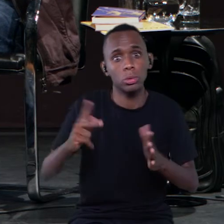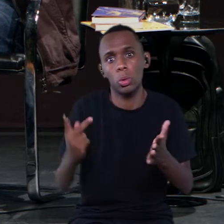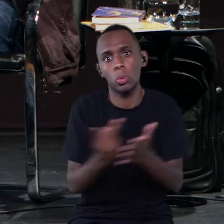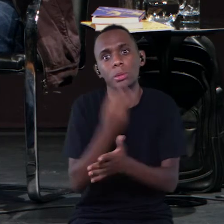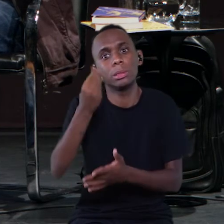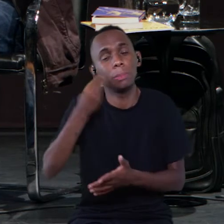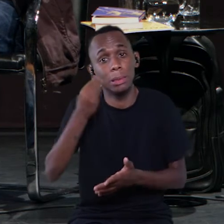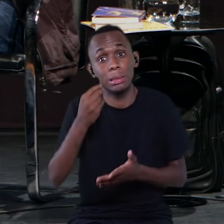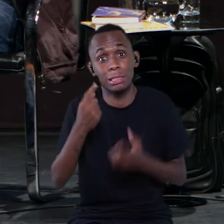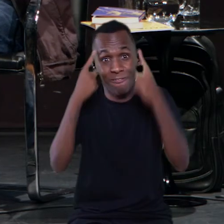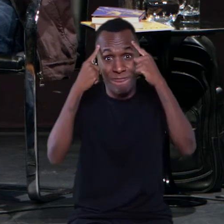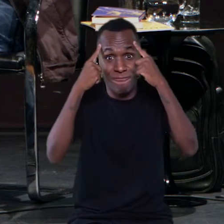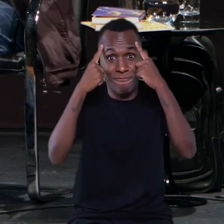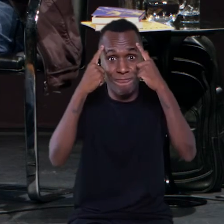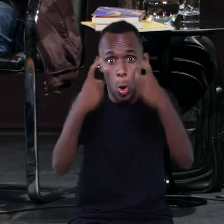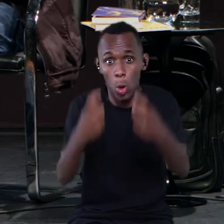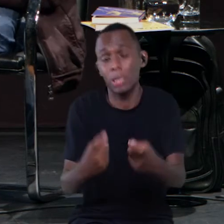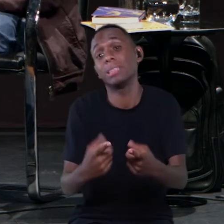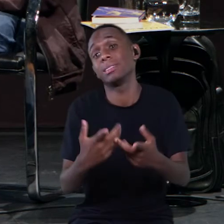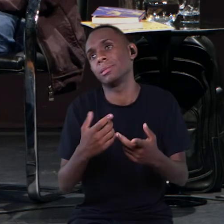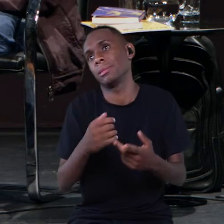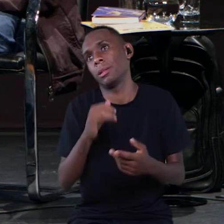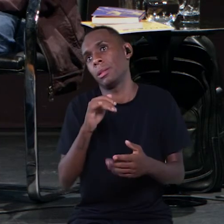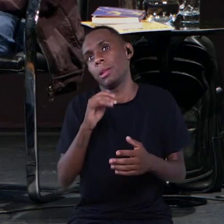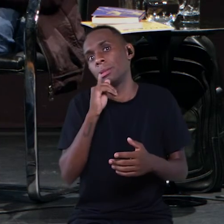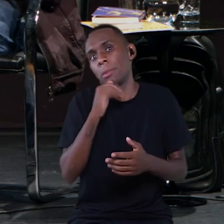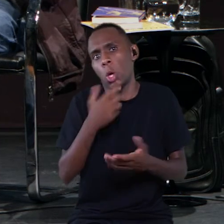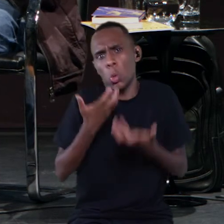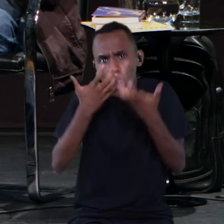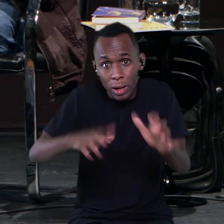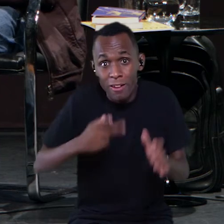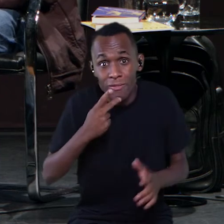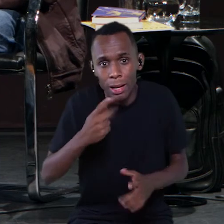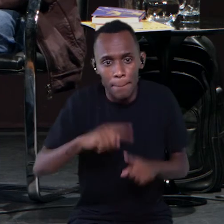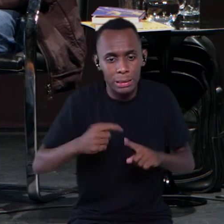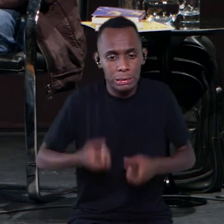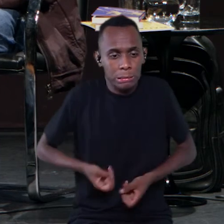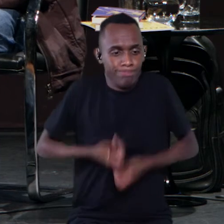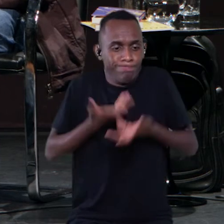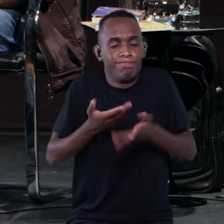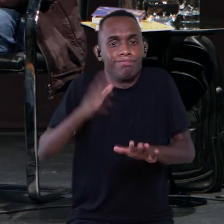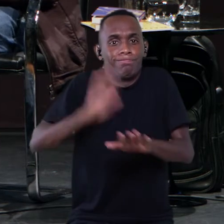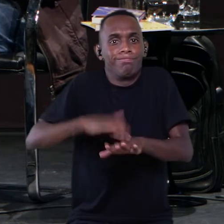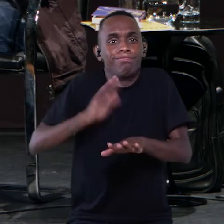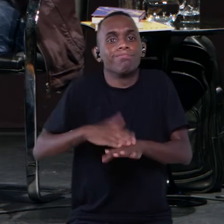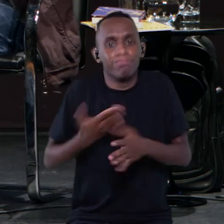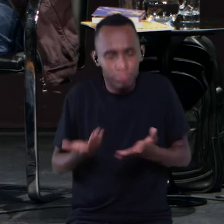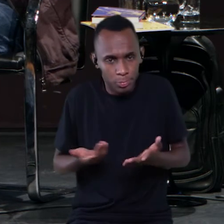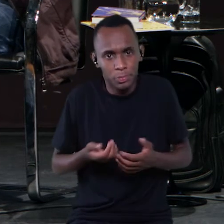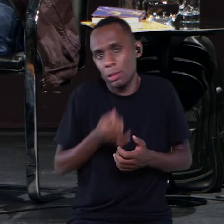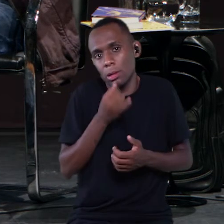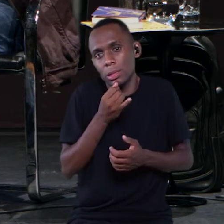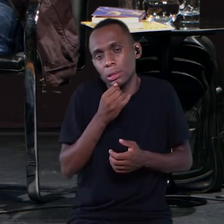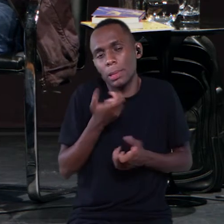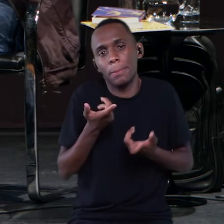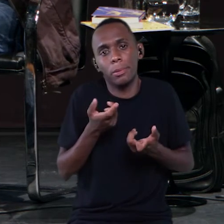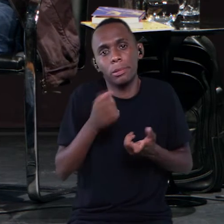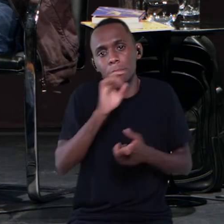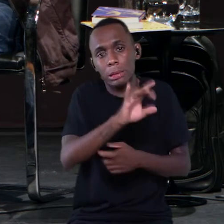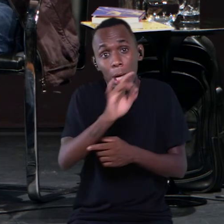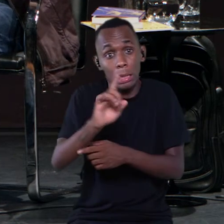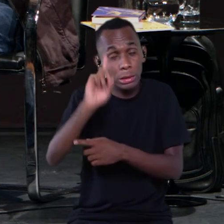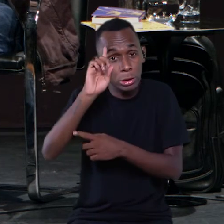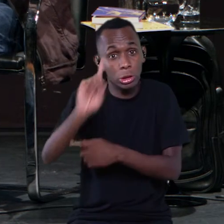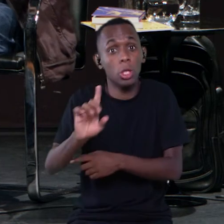hoje são tão violentos que, mesmo que eu não queira falar deles, eles falam através de mim. Se a gente pegar a cada dia